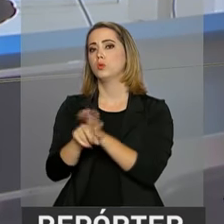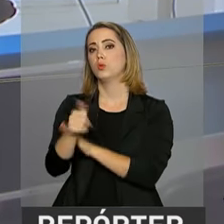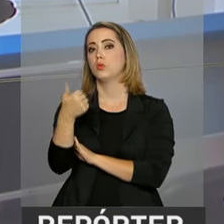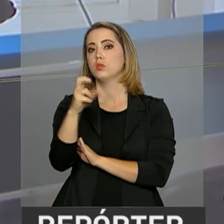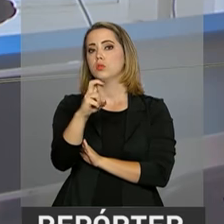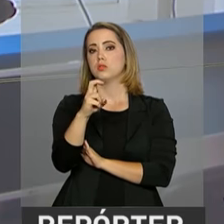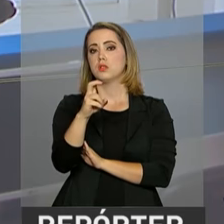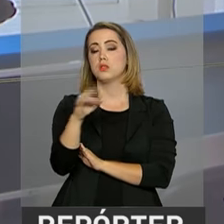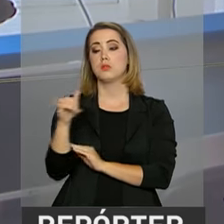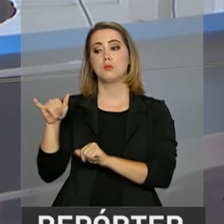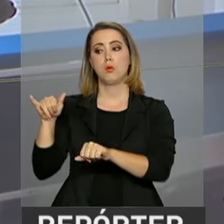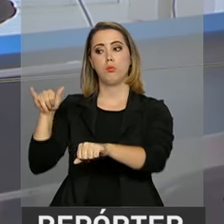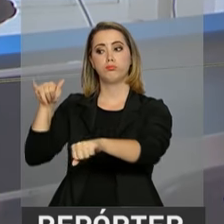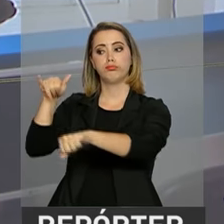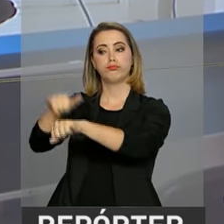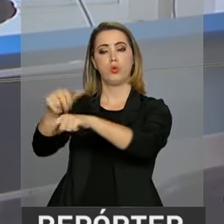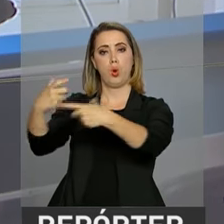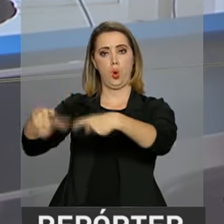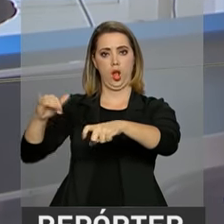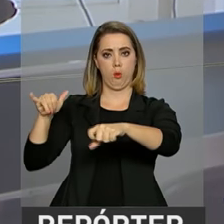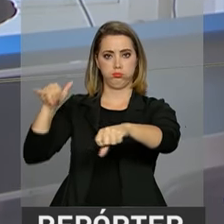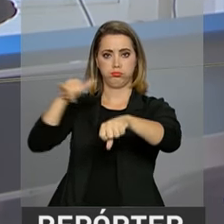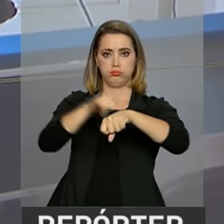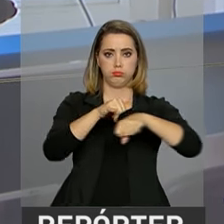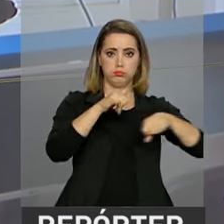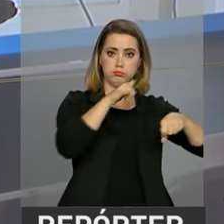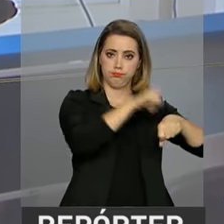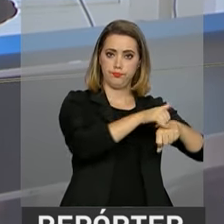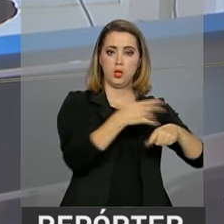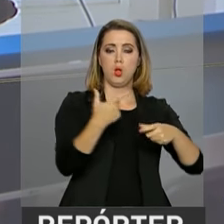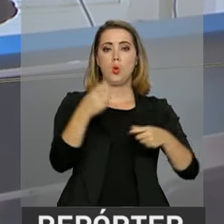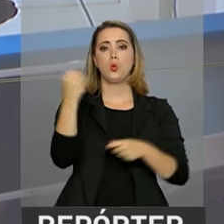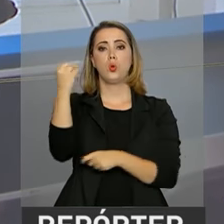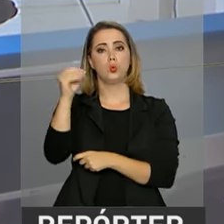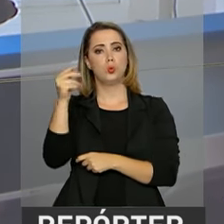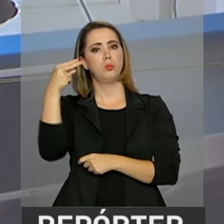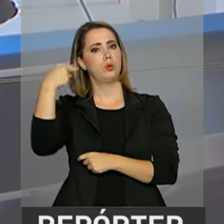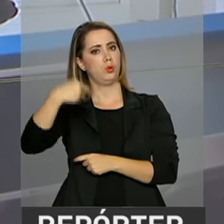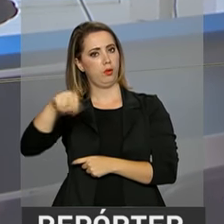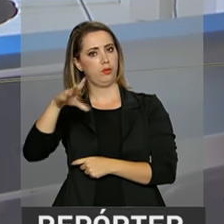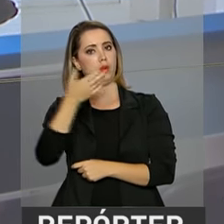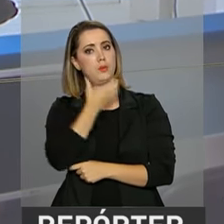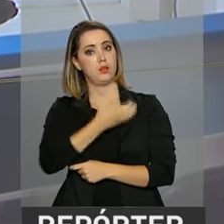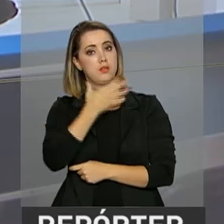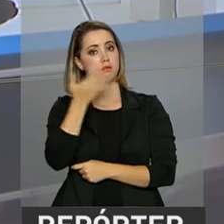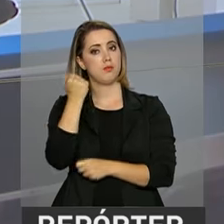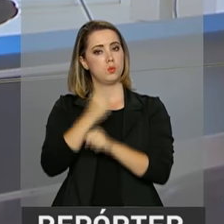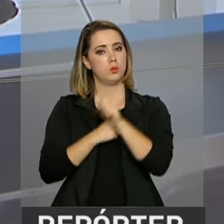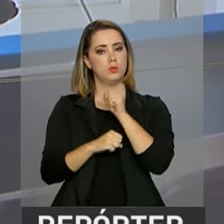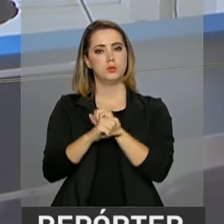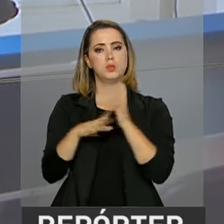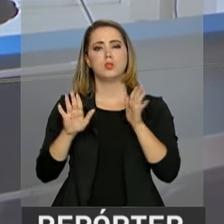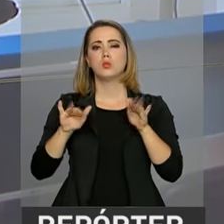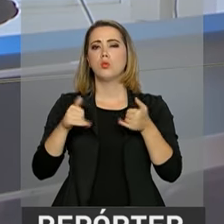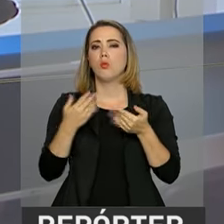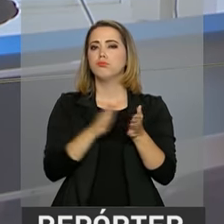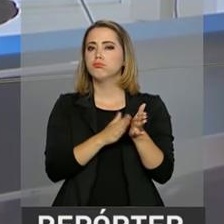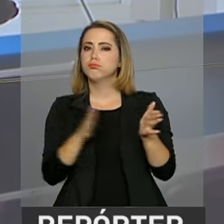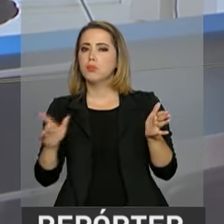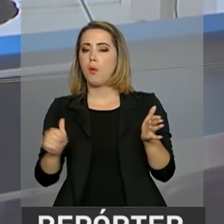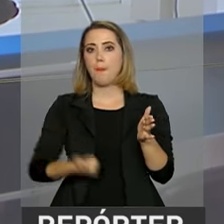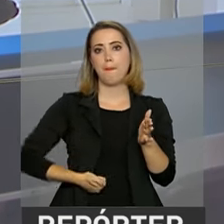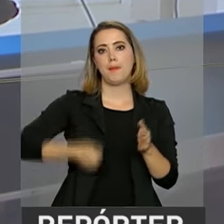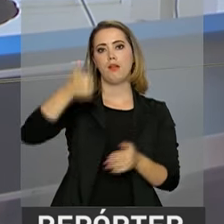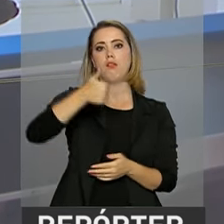principais aeroportos do Brasil nos meses de outubro, novembro e dezembro do ano passado. E o período apresentou o melhor resultado das